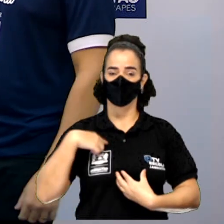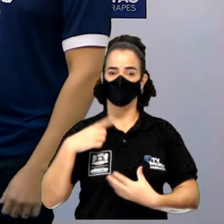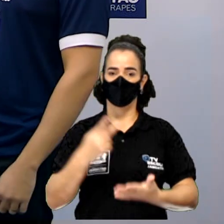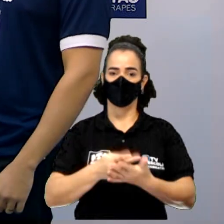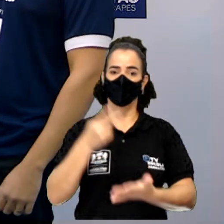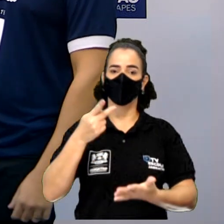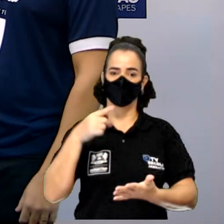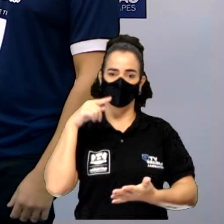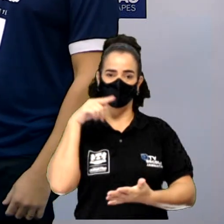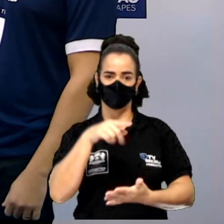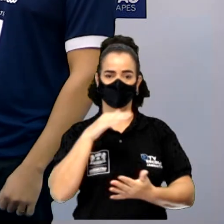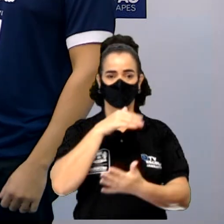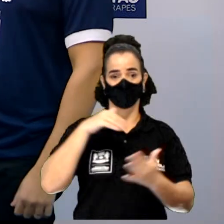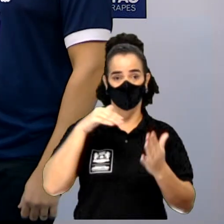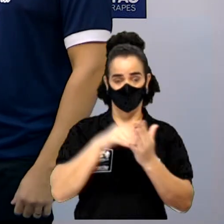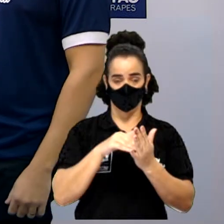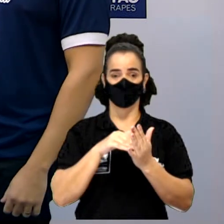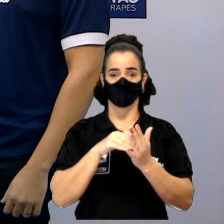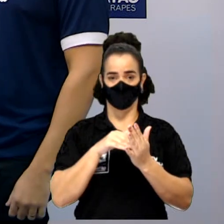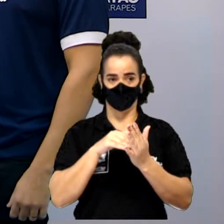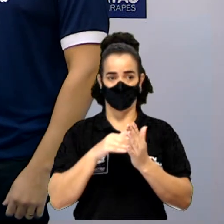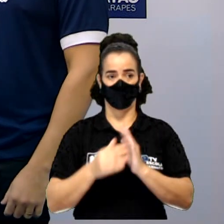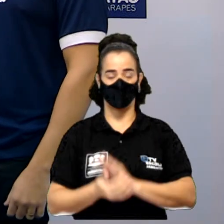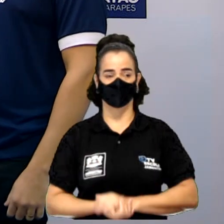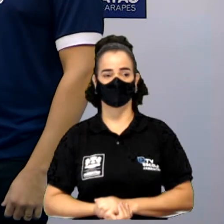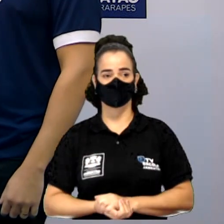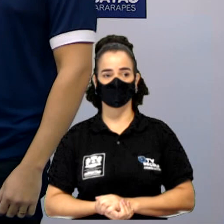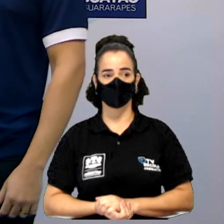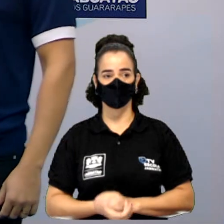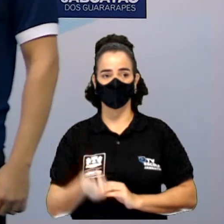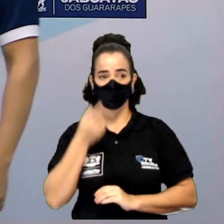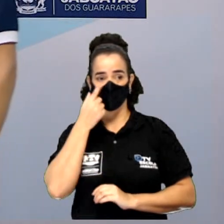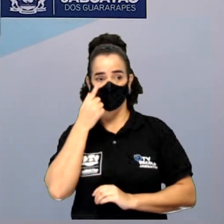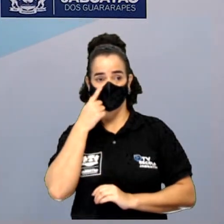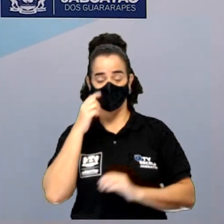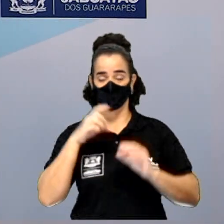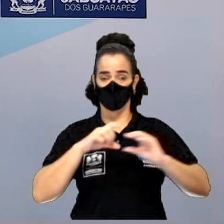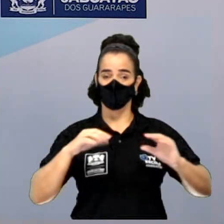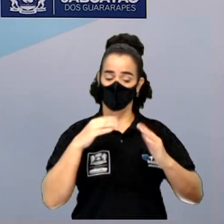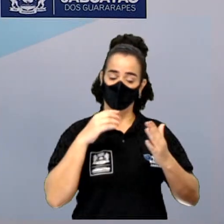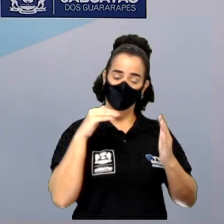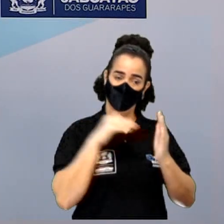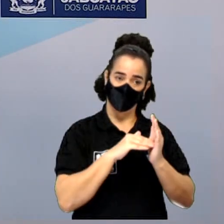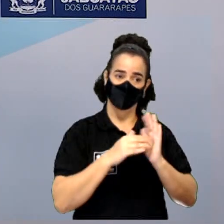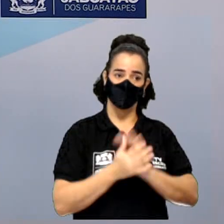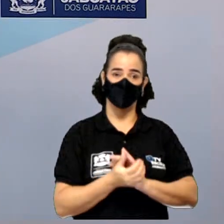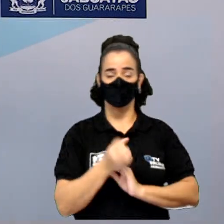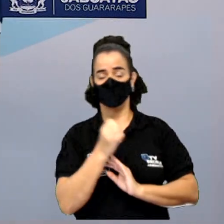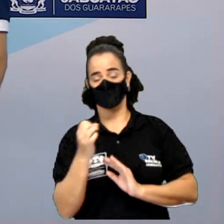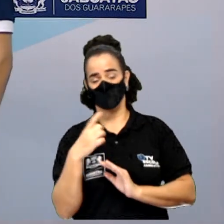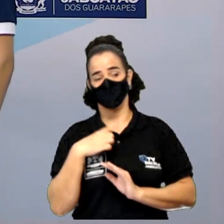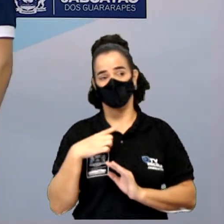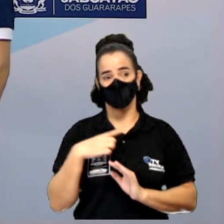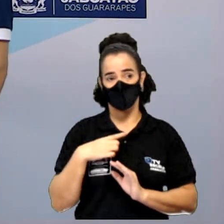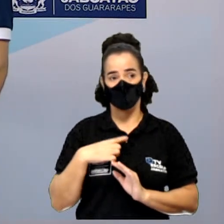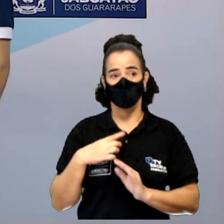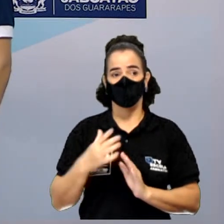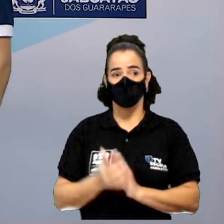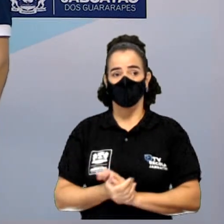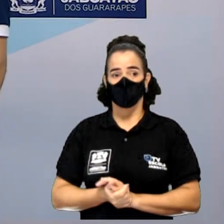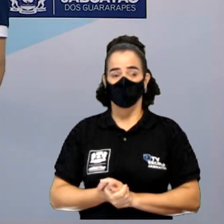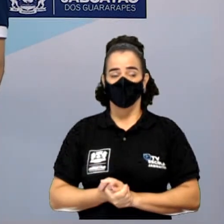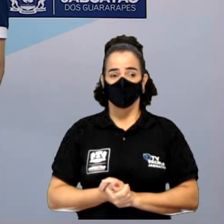acontecer nessa última estrofe do poema. Observem aqui a última estrofe. Se alguém causa ainda a tua pena. A